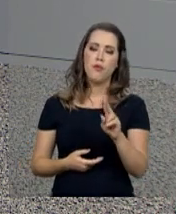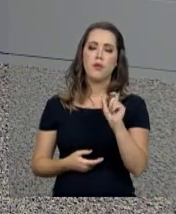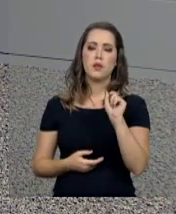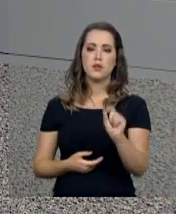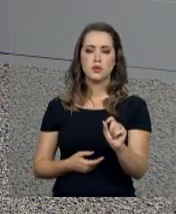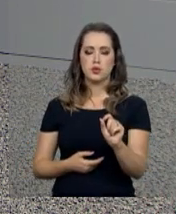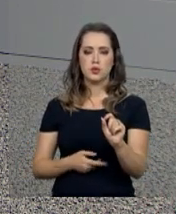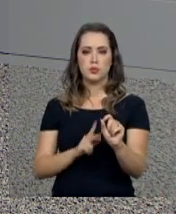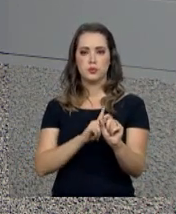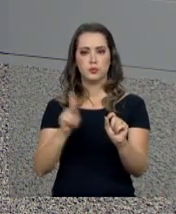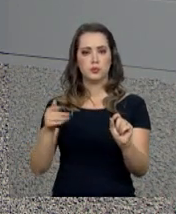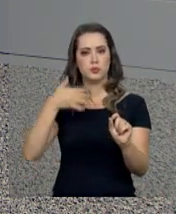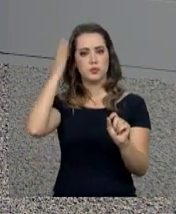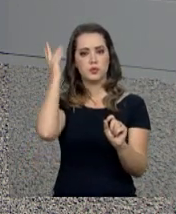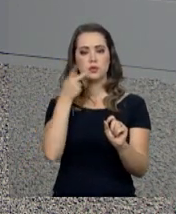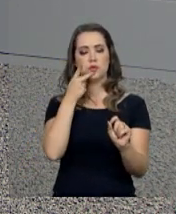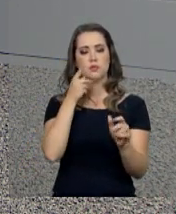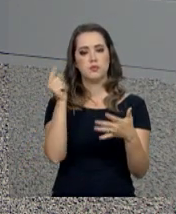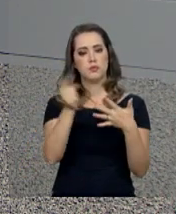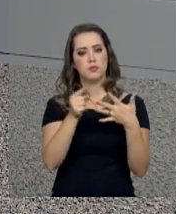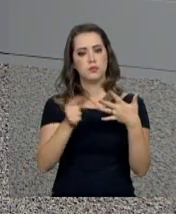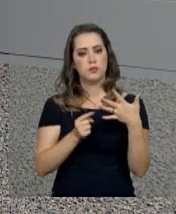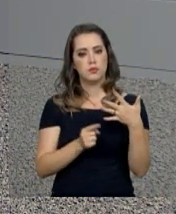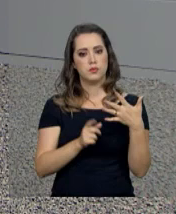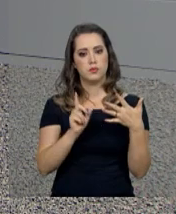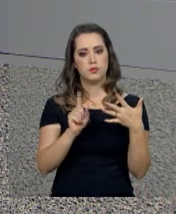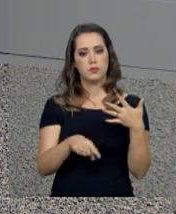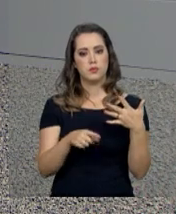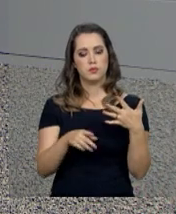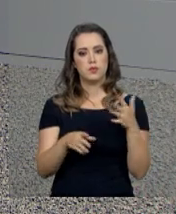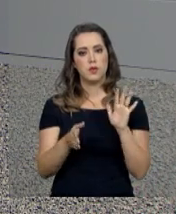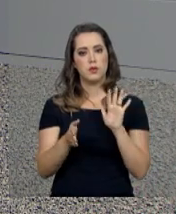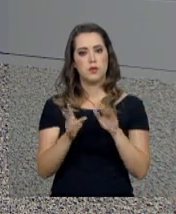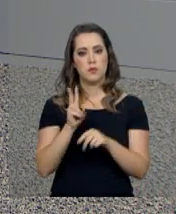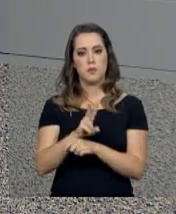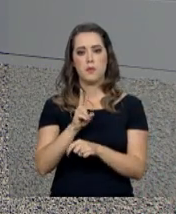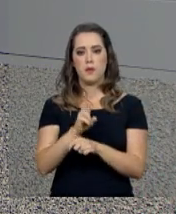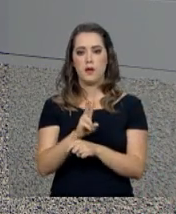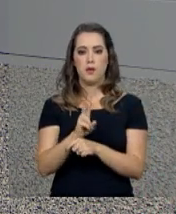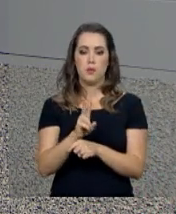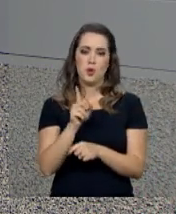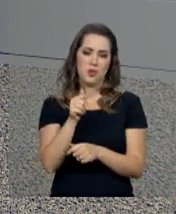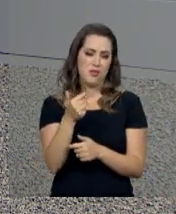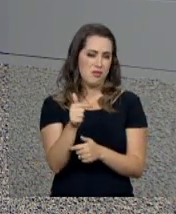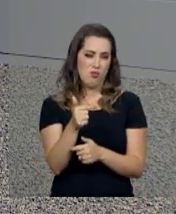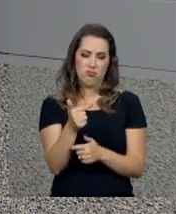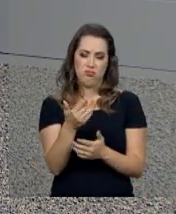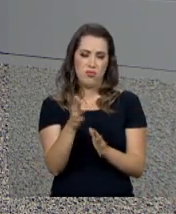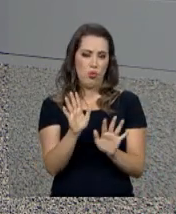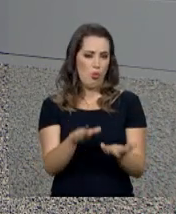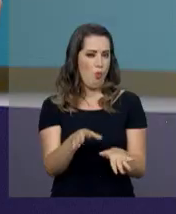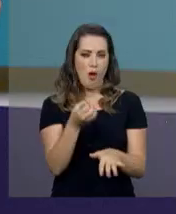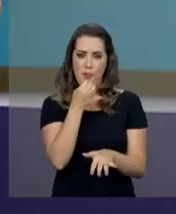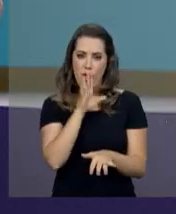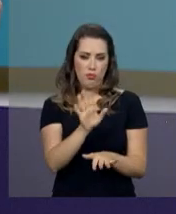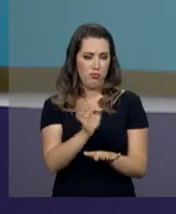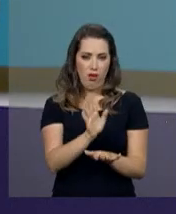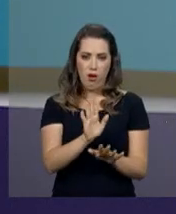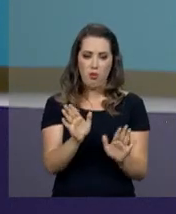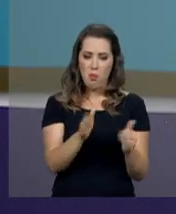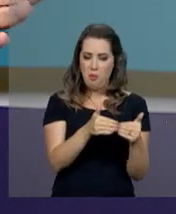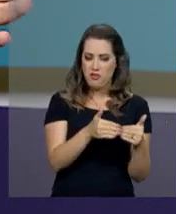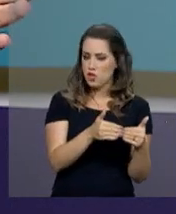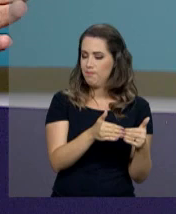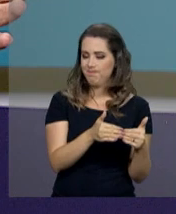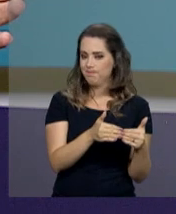presidente destacou essa questão que o protecionismo não vale a pena que vale a pena é a abertura ea integração